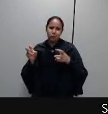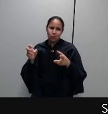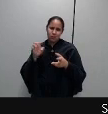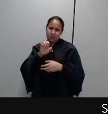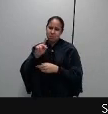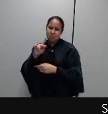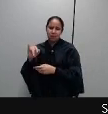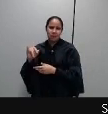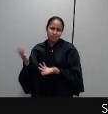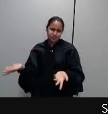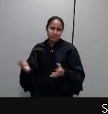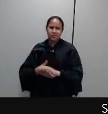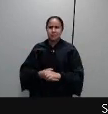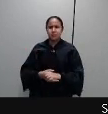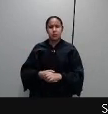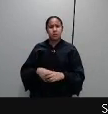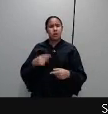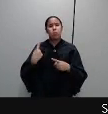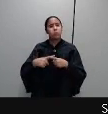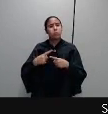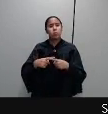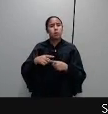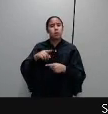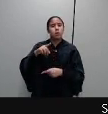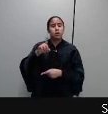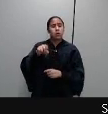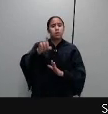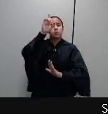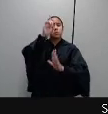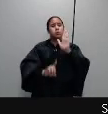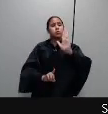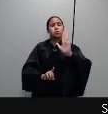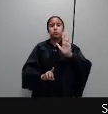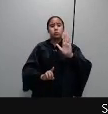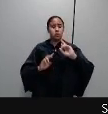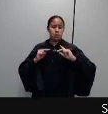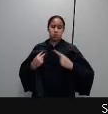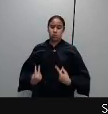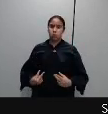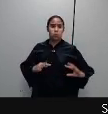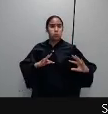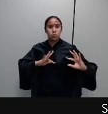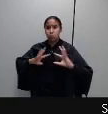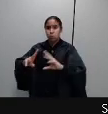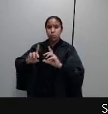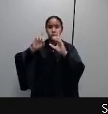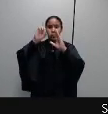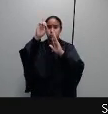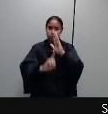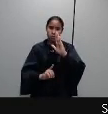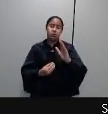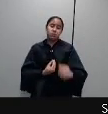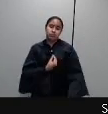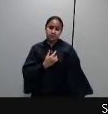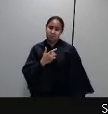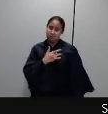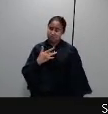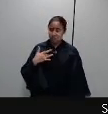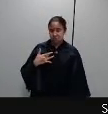é um direito fundamental o direito humano como por exemplo a vida do salto mais eu